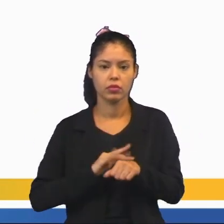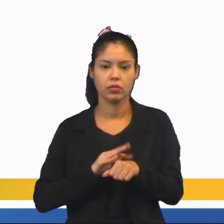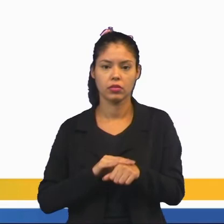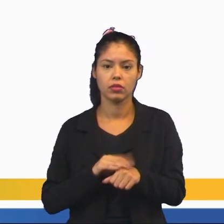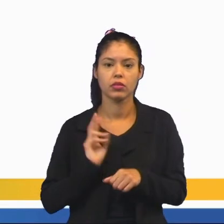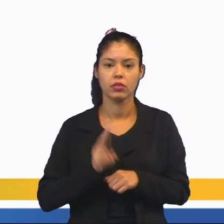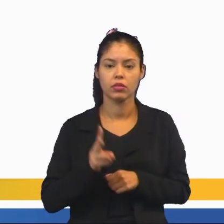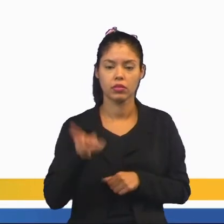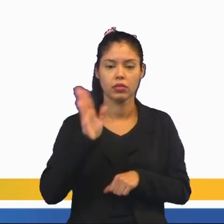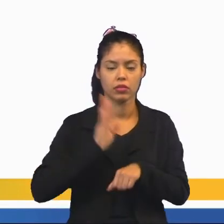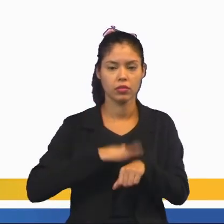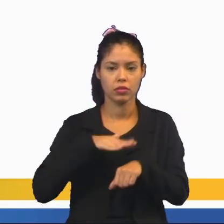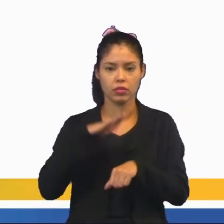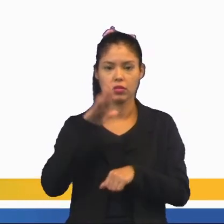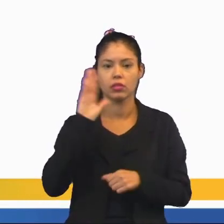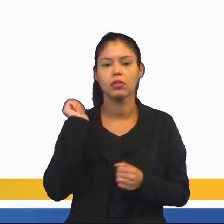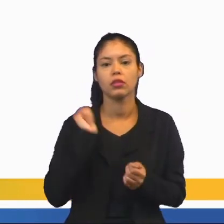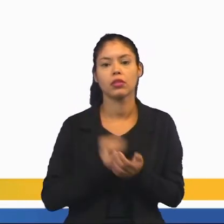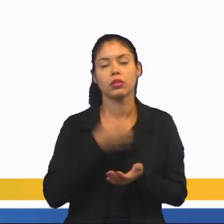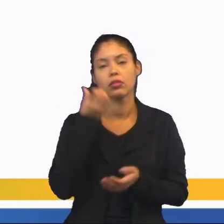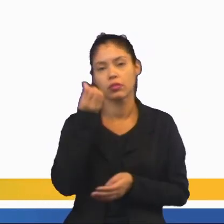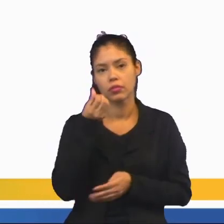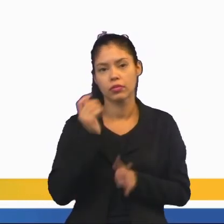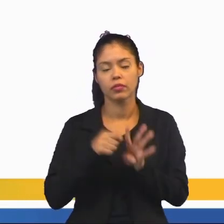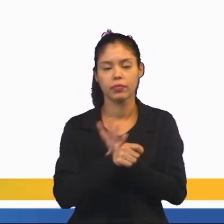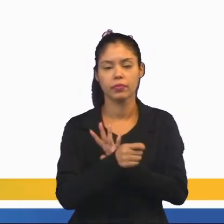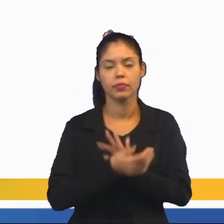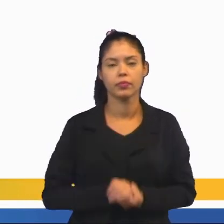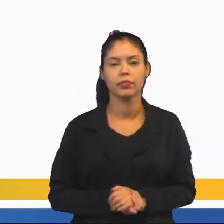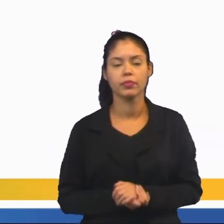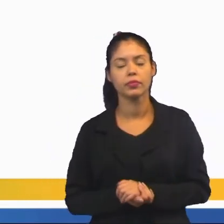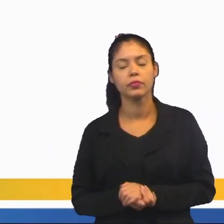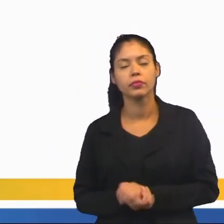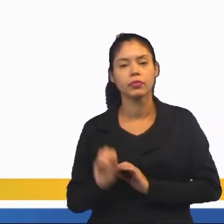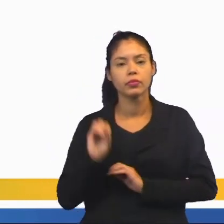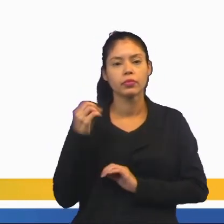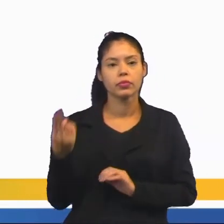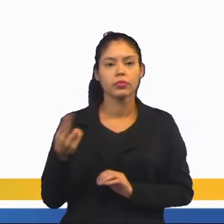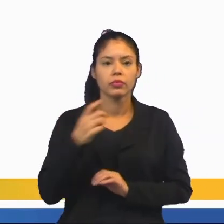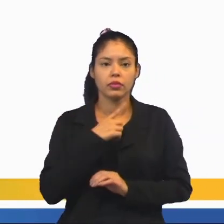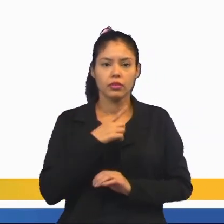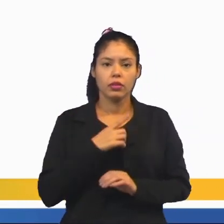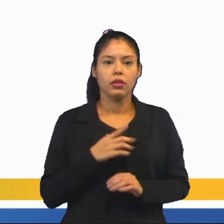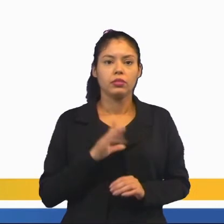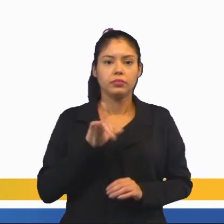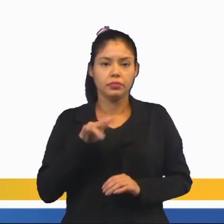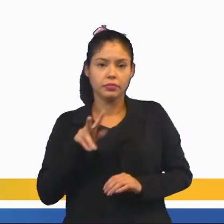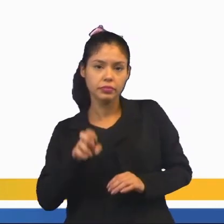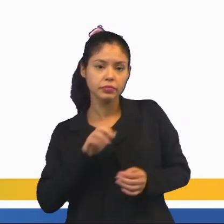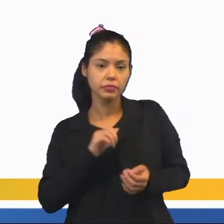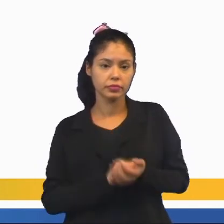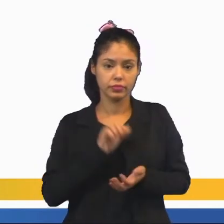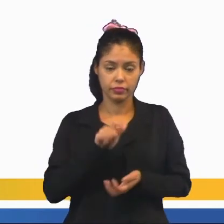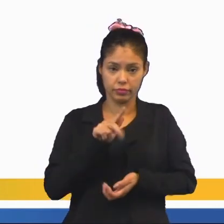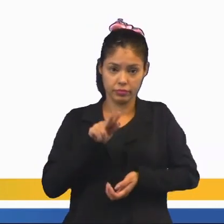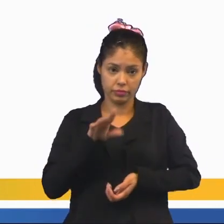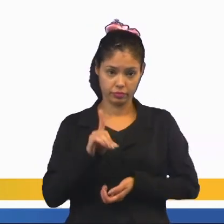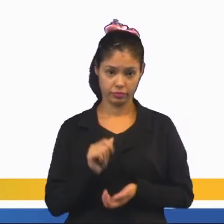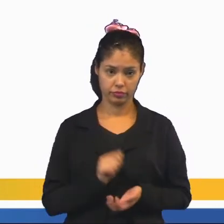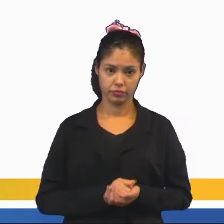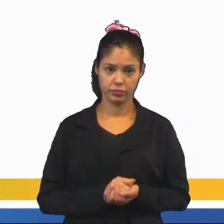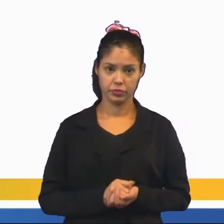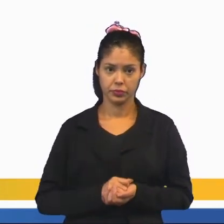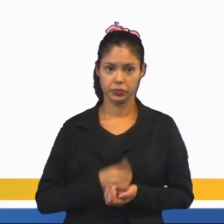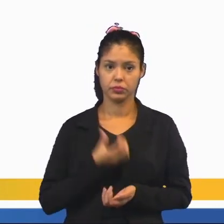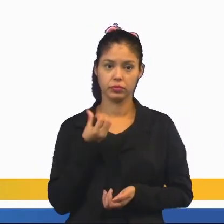crônica, doença persiste por mais de 6 meses, né? Ou seja, se ela for leve, ela é aguda, né? Que leva aí